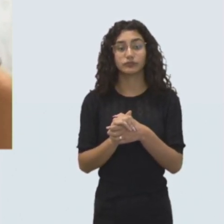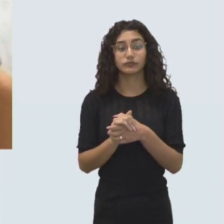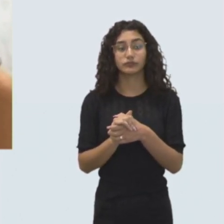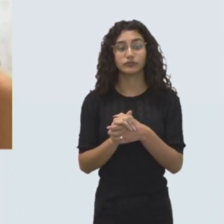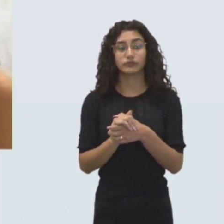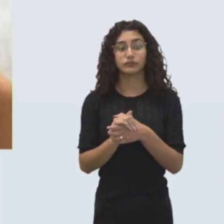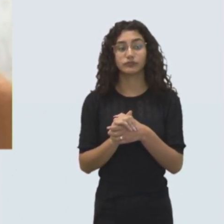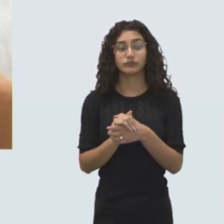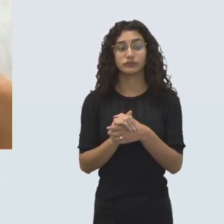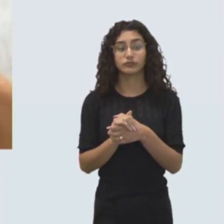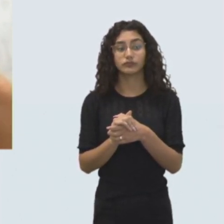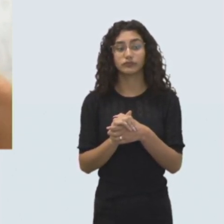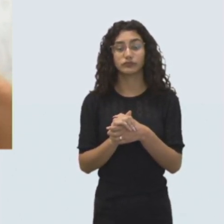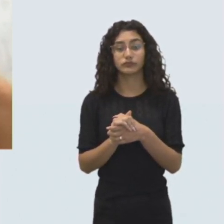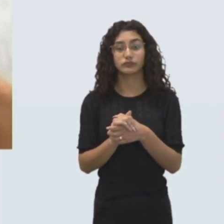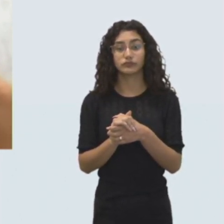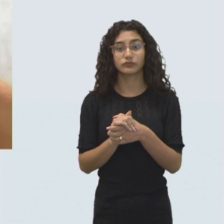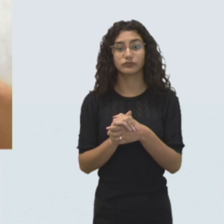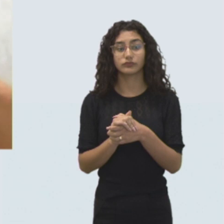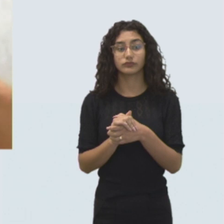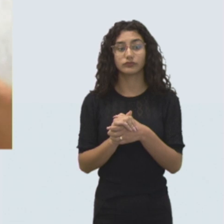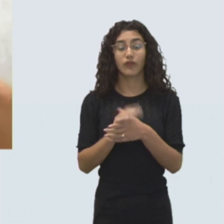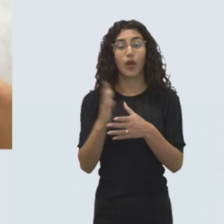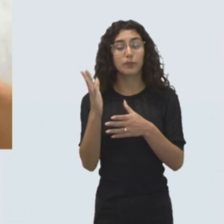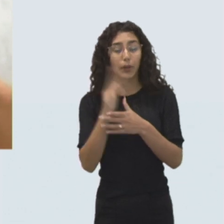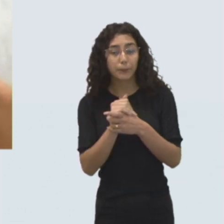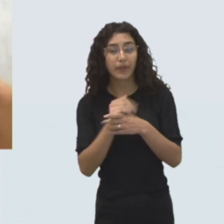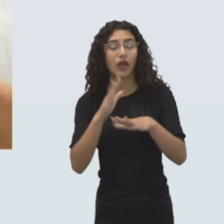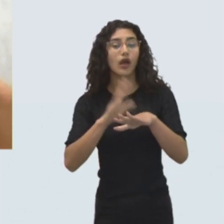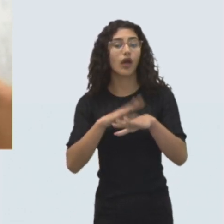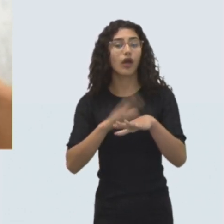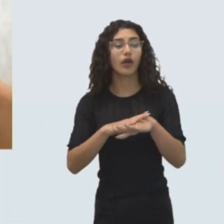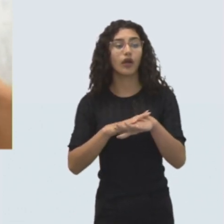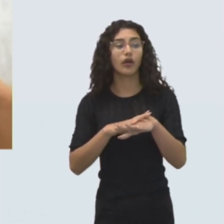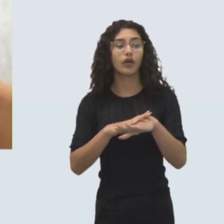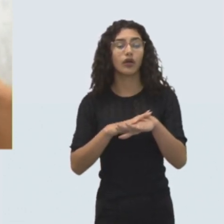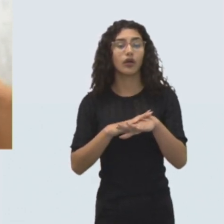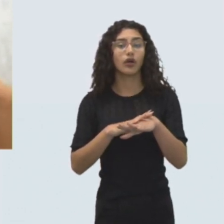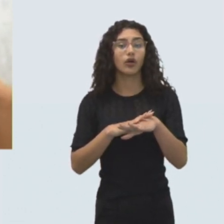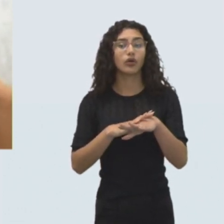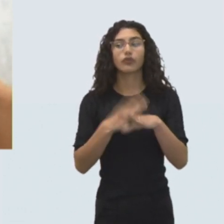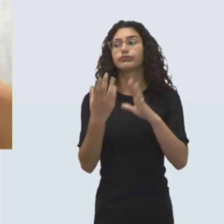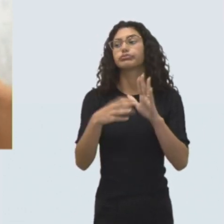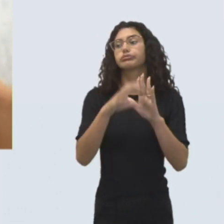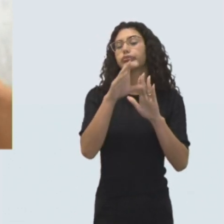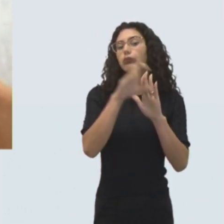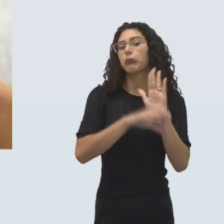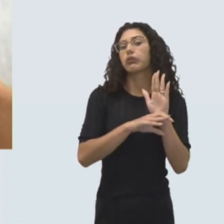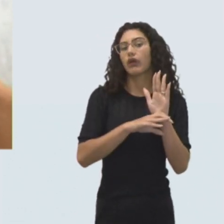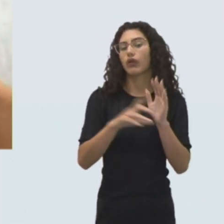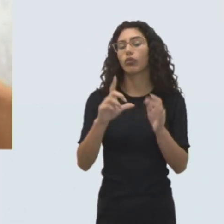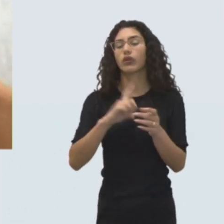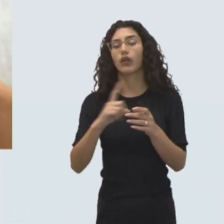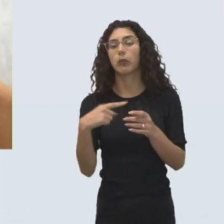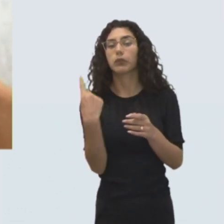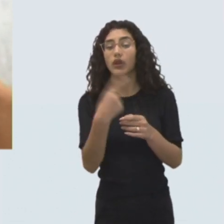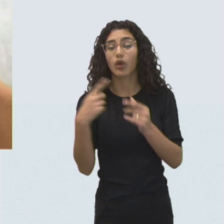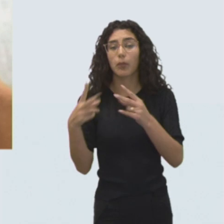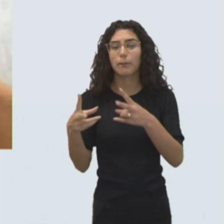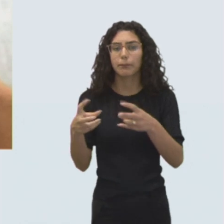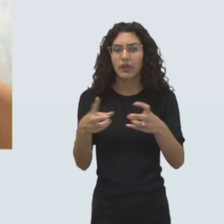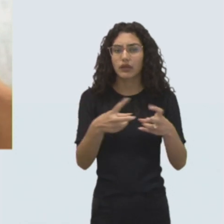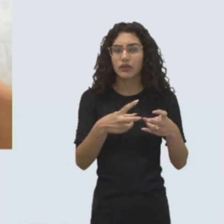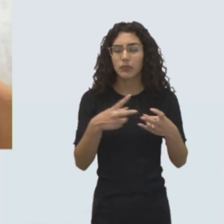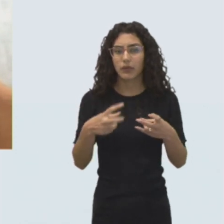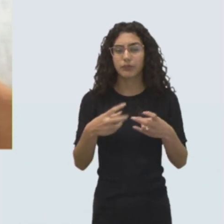Vamos aí, pretendo lançar alguns conceitos aqui para a gente perceber que